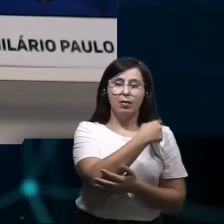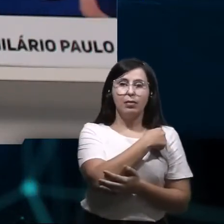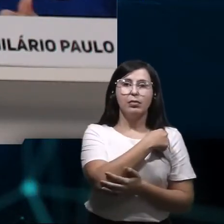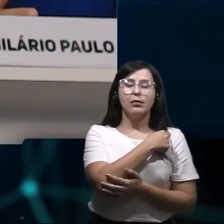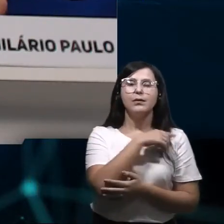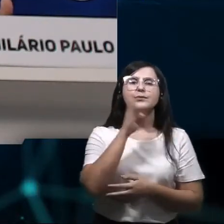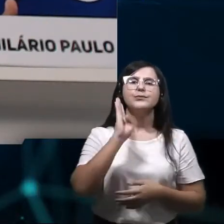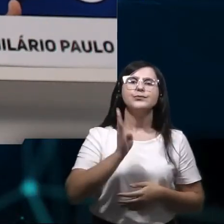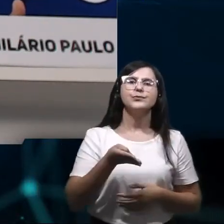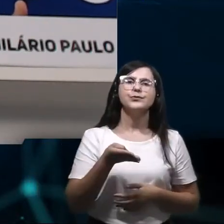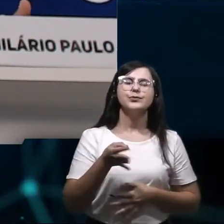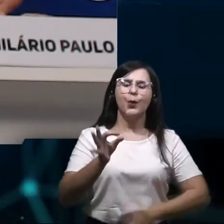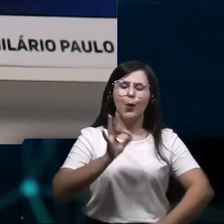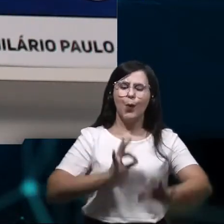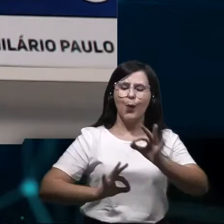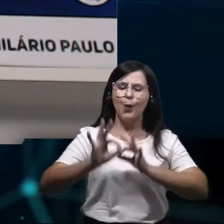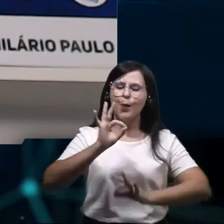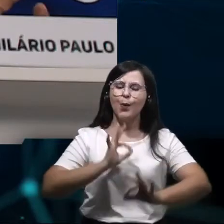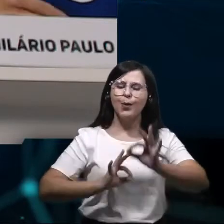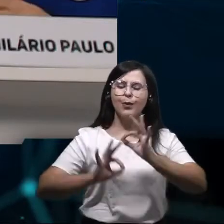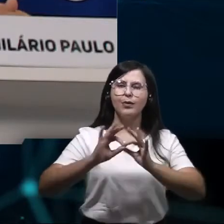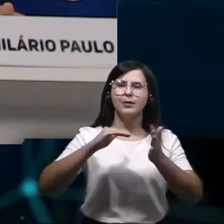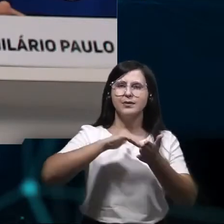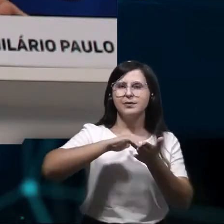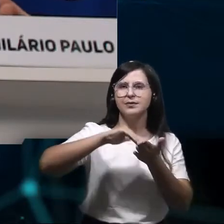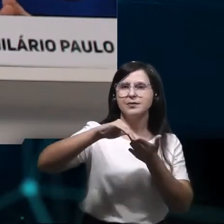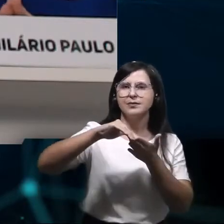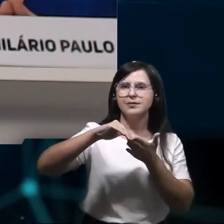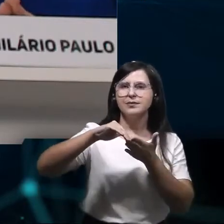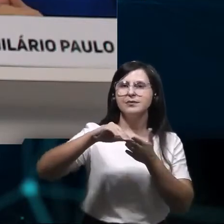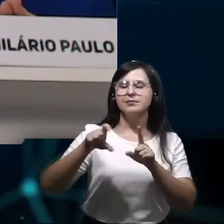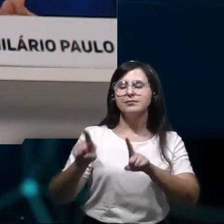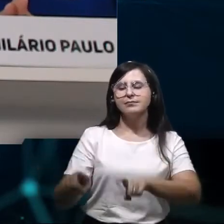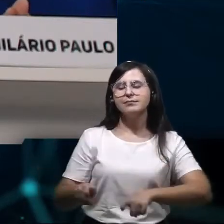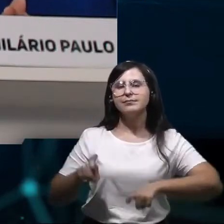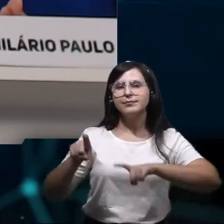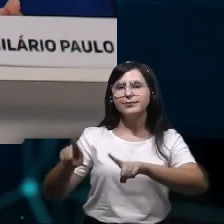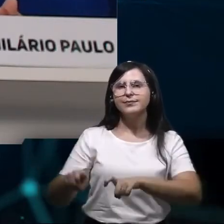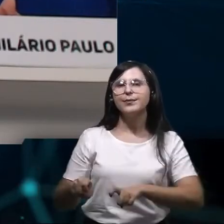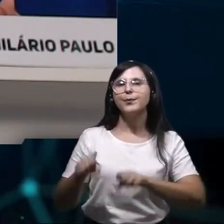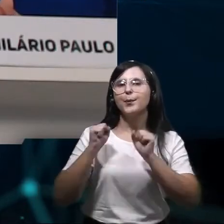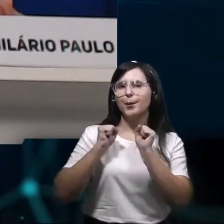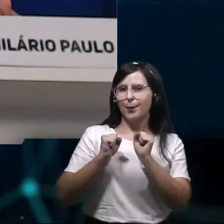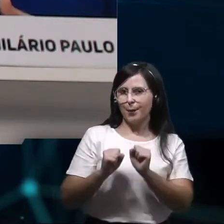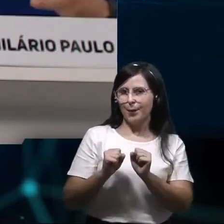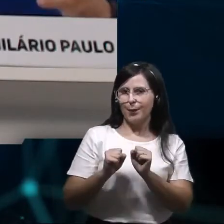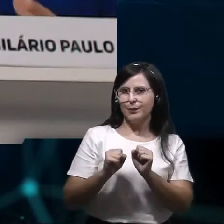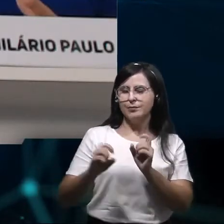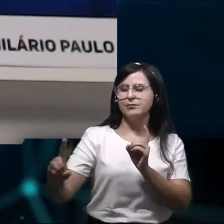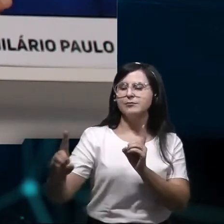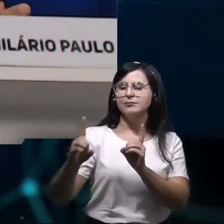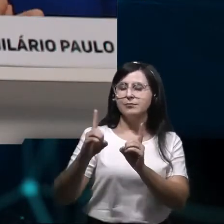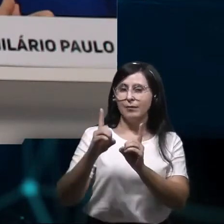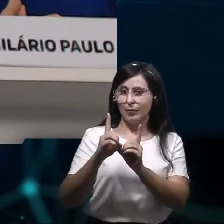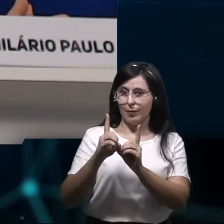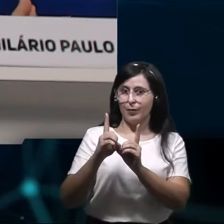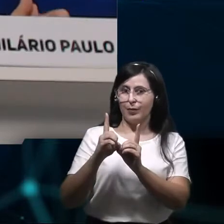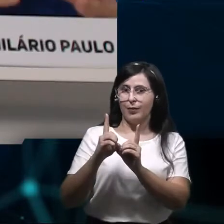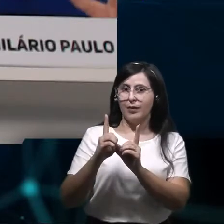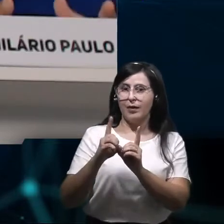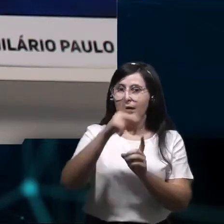a Secretaria de Agricultura para que ela chegue ao nosso produtor rural. o nosso produtor rural.